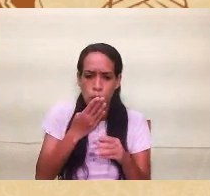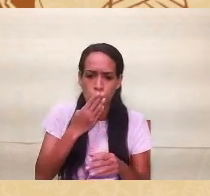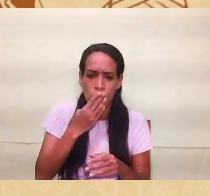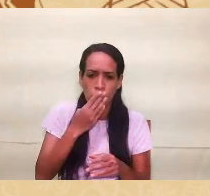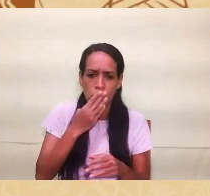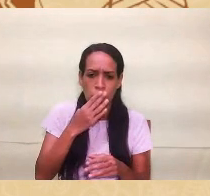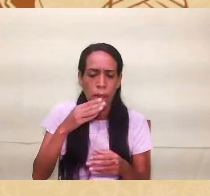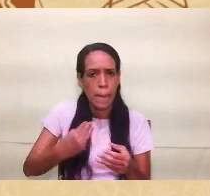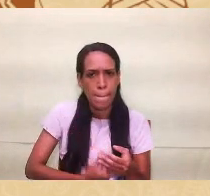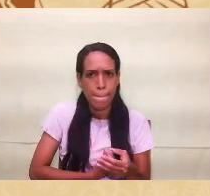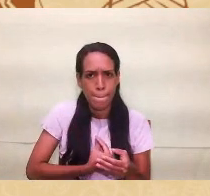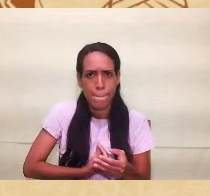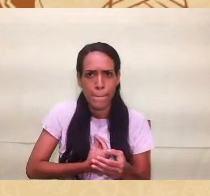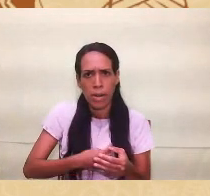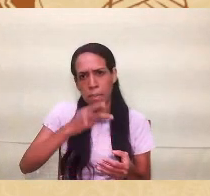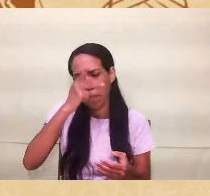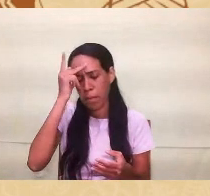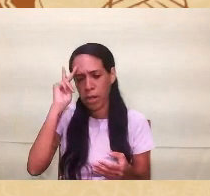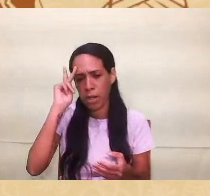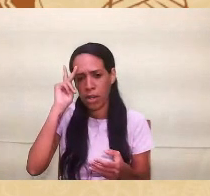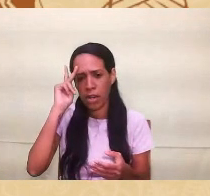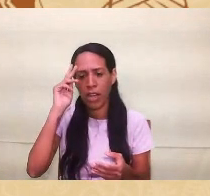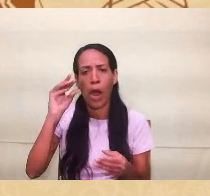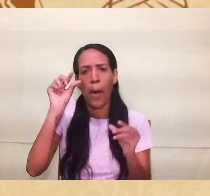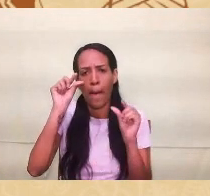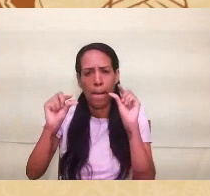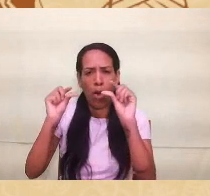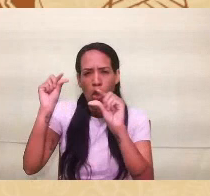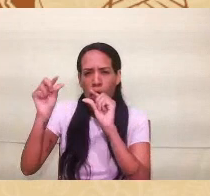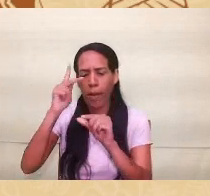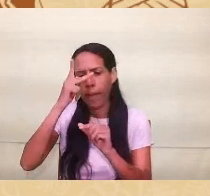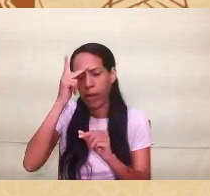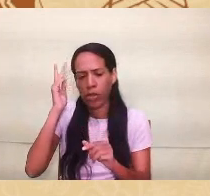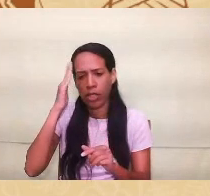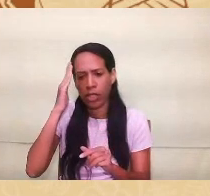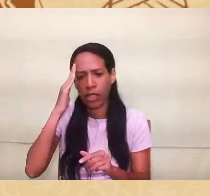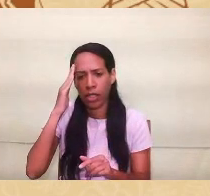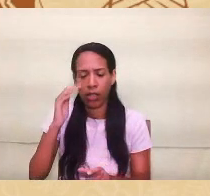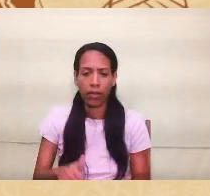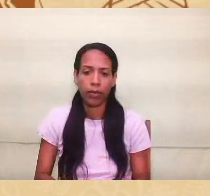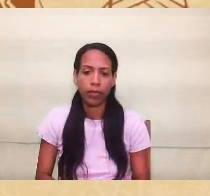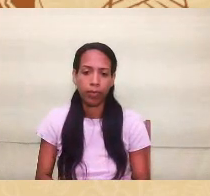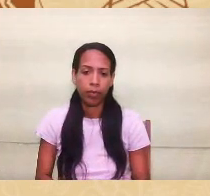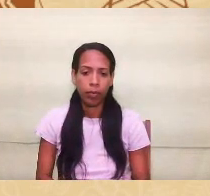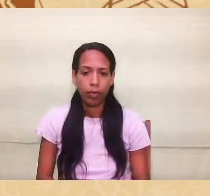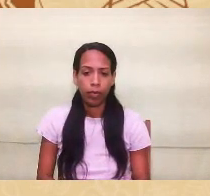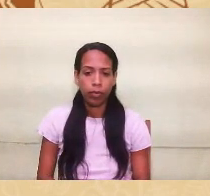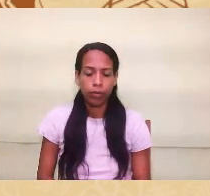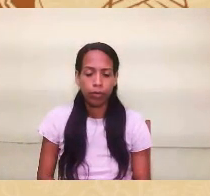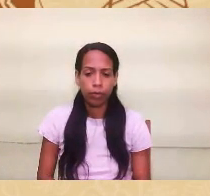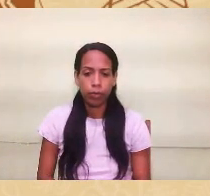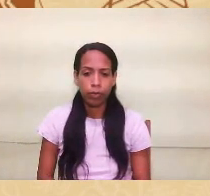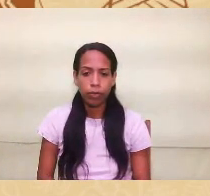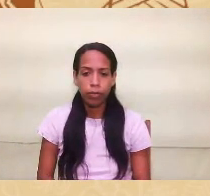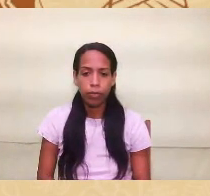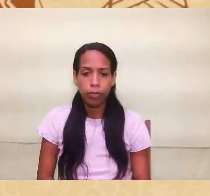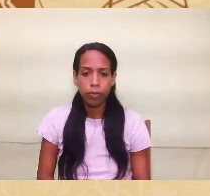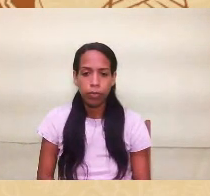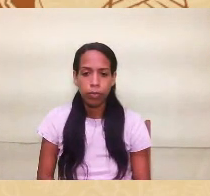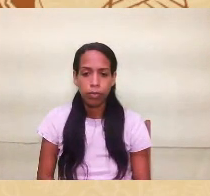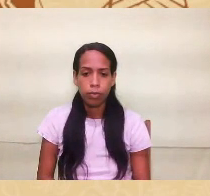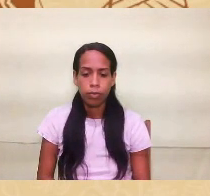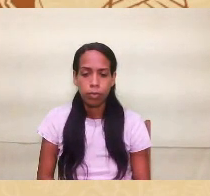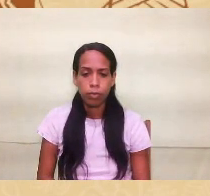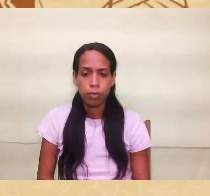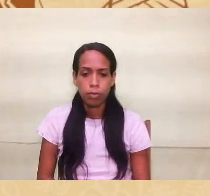muito presente na língua das pessoas e pouco sabe. Então, catu caruene, emimotara opa, catuana, upe